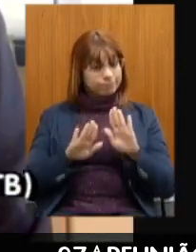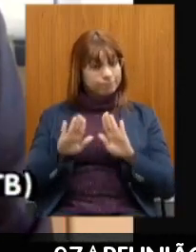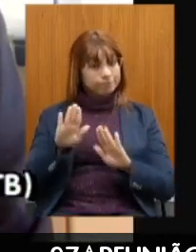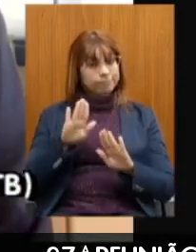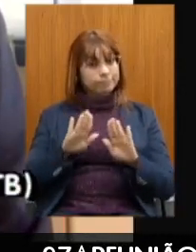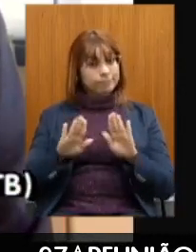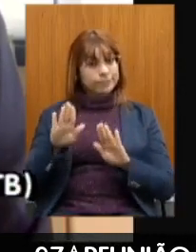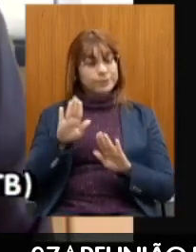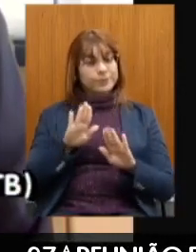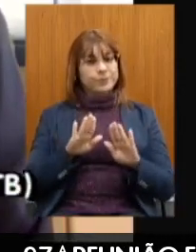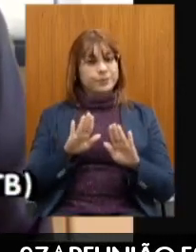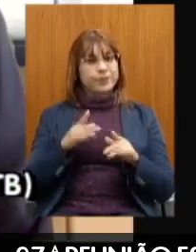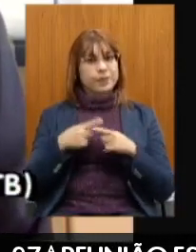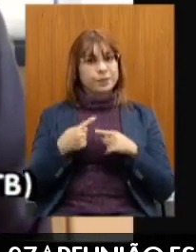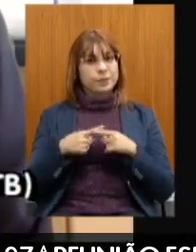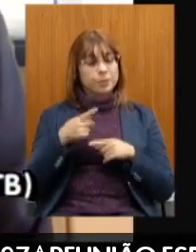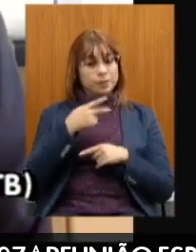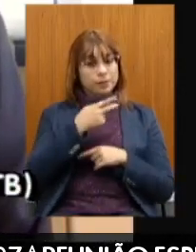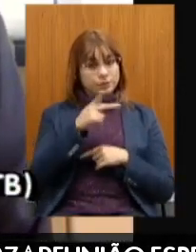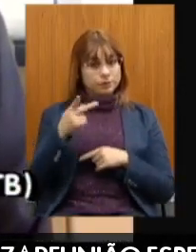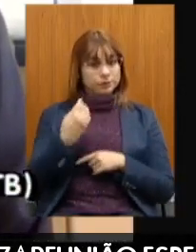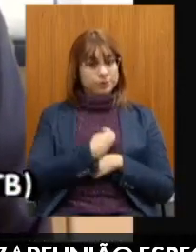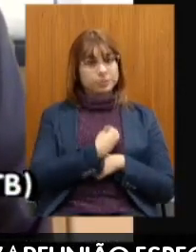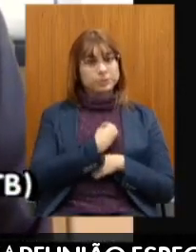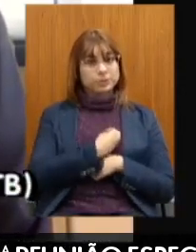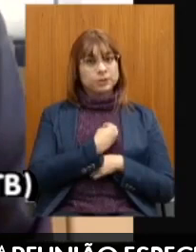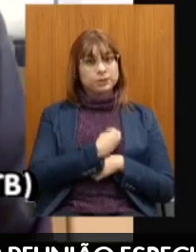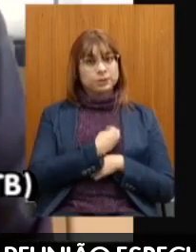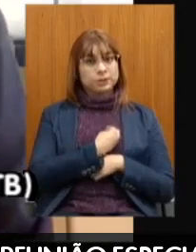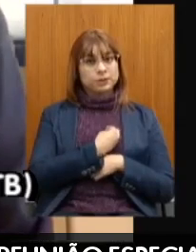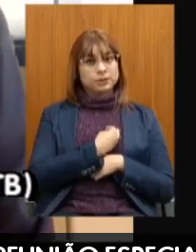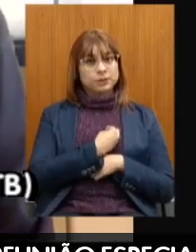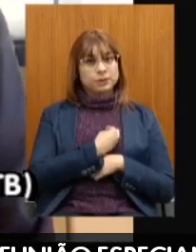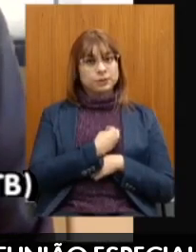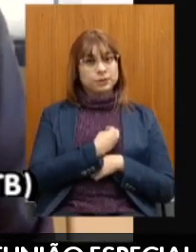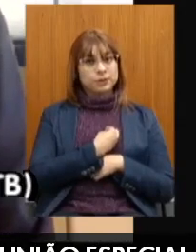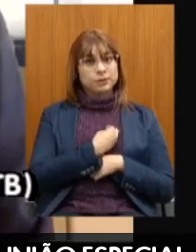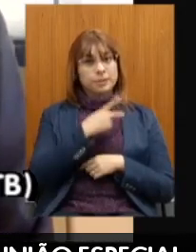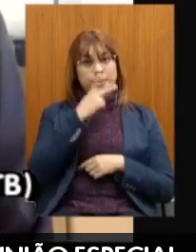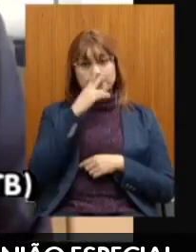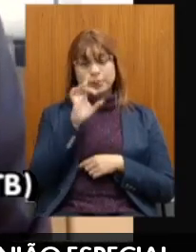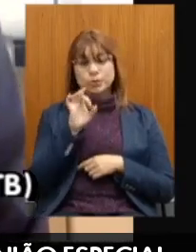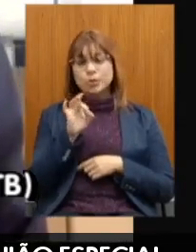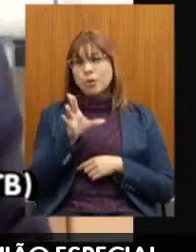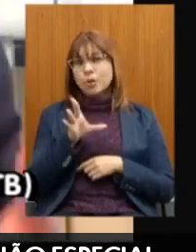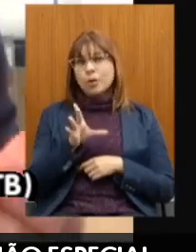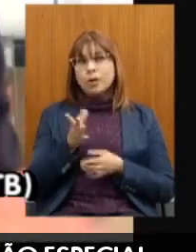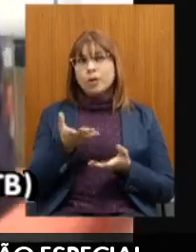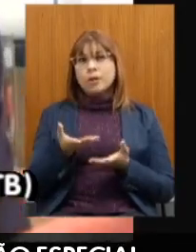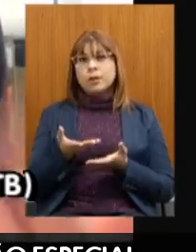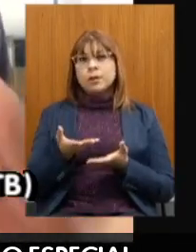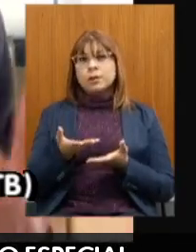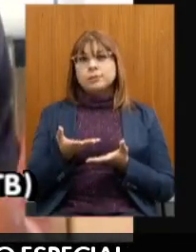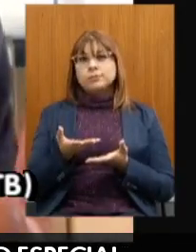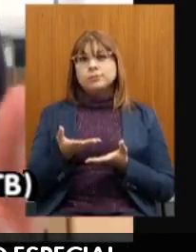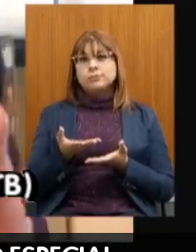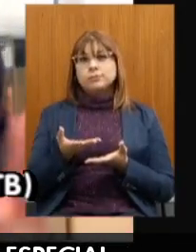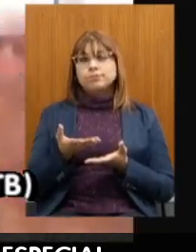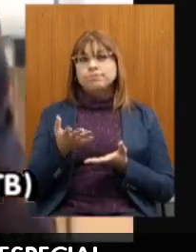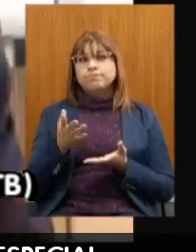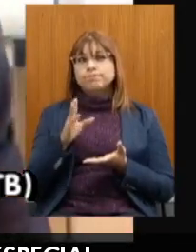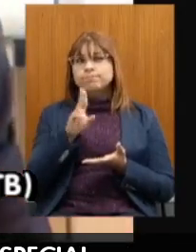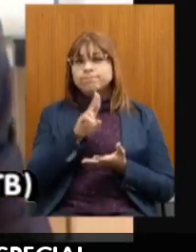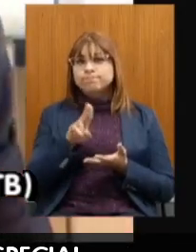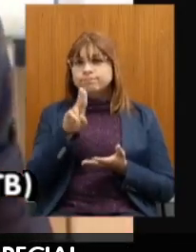a participação de vocês seja uma forma de ser usada